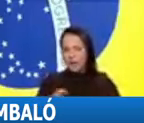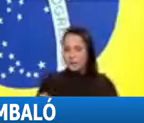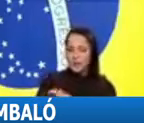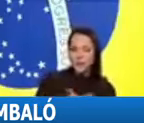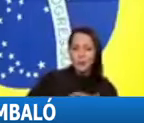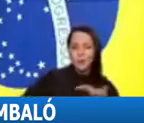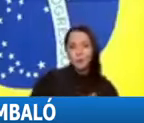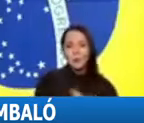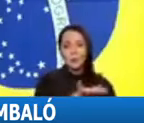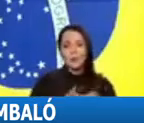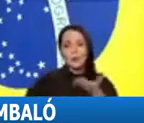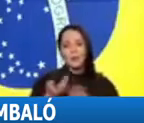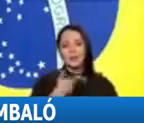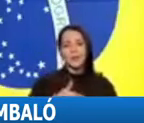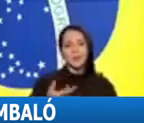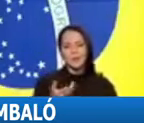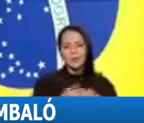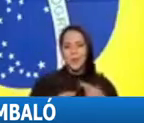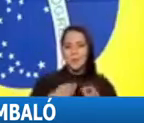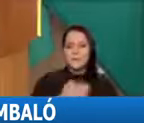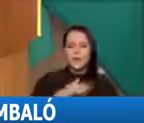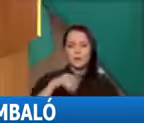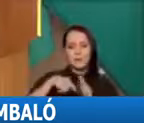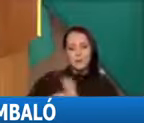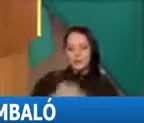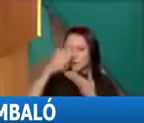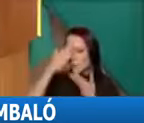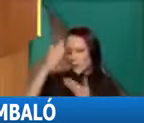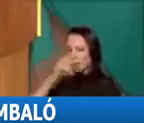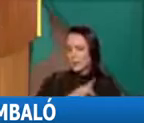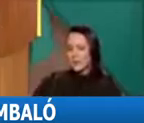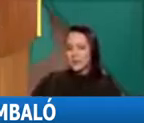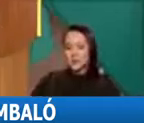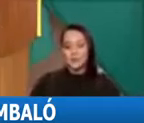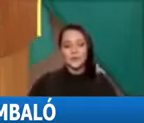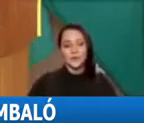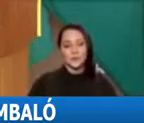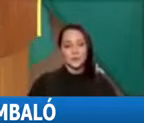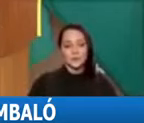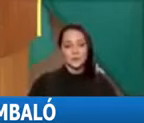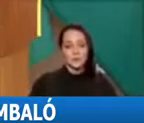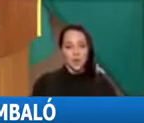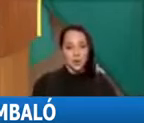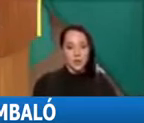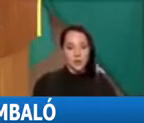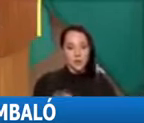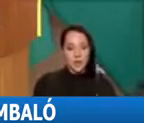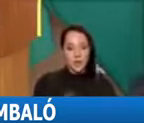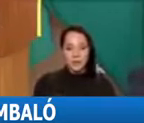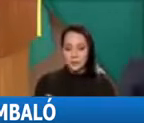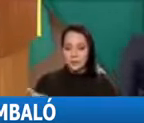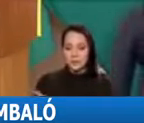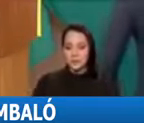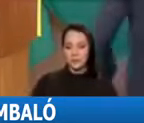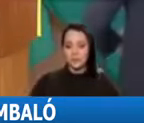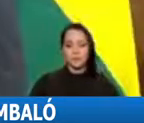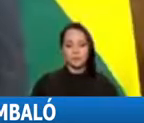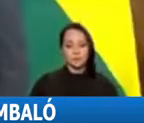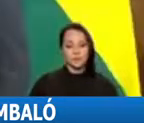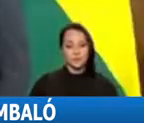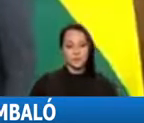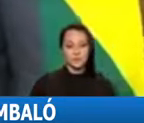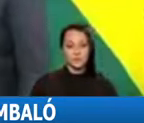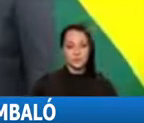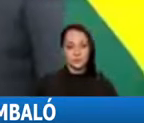as nossas relações Muito obrigado seu presente está encerrado esse aqui ó